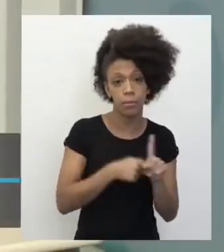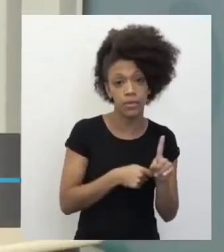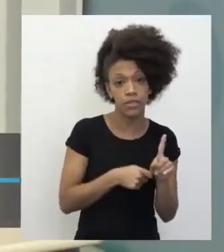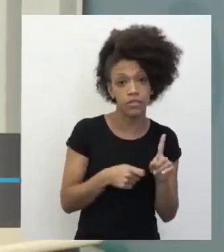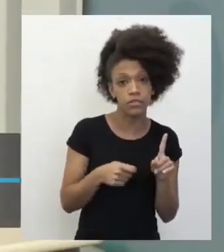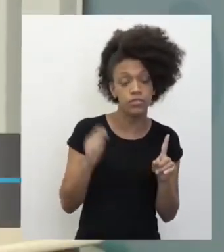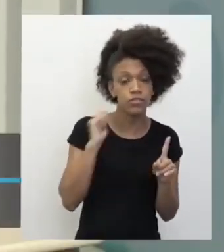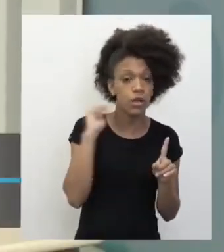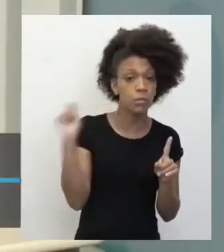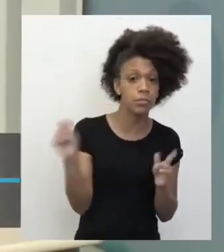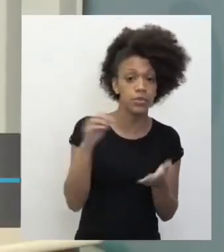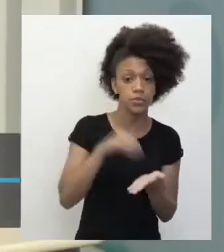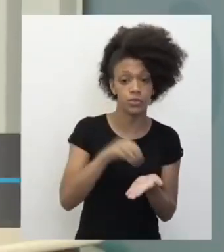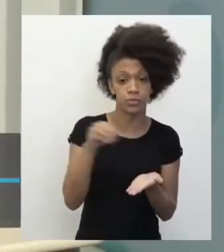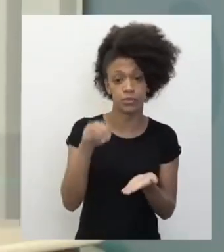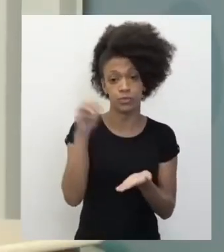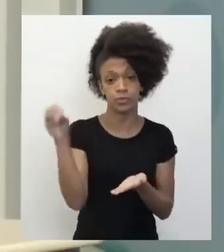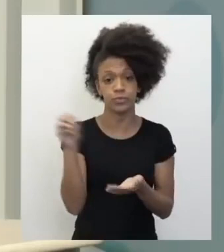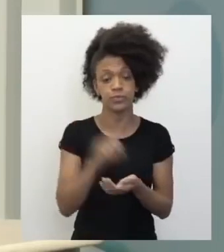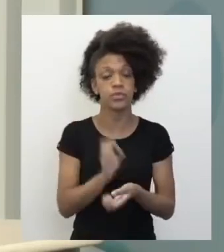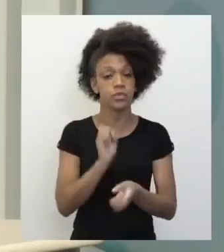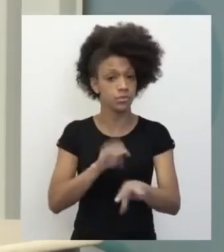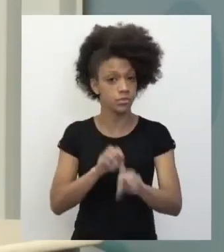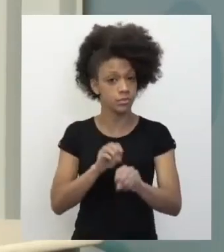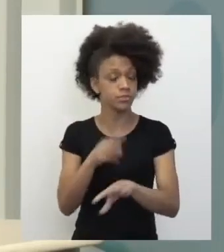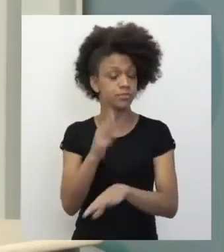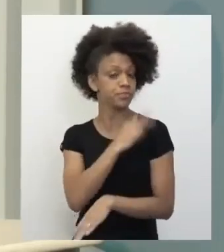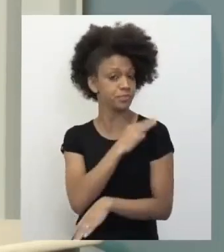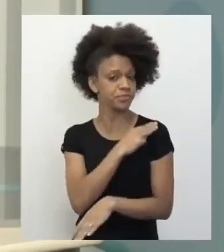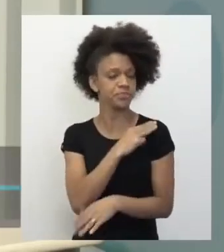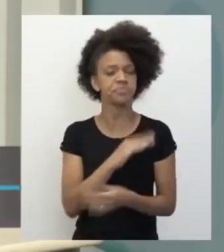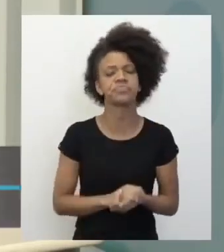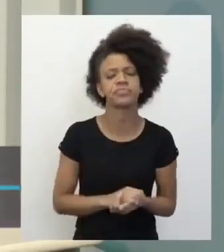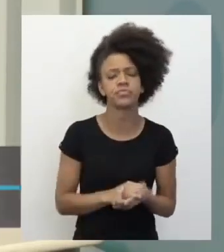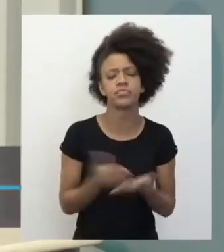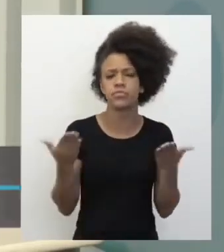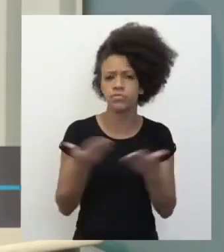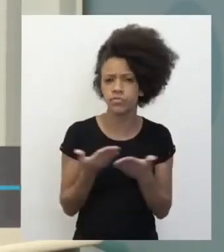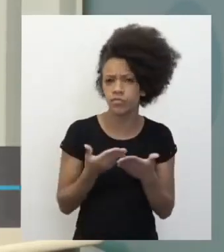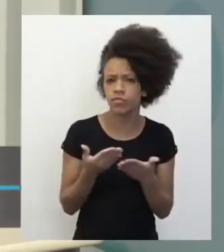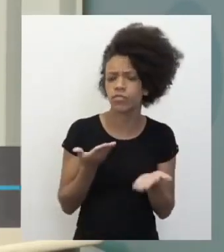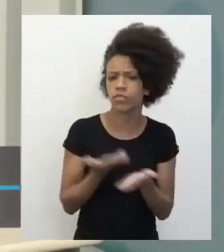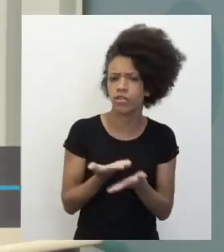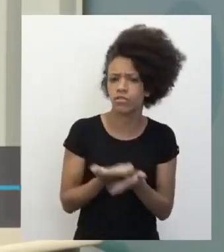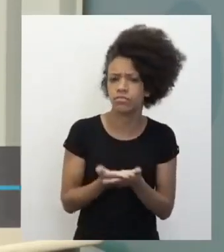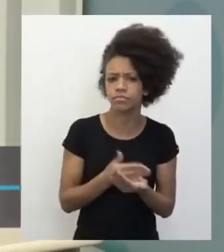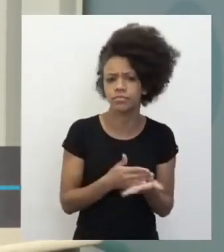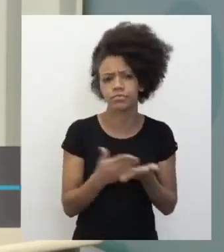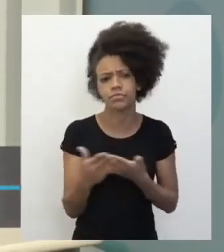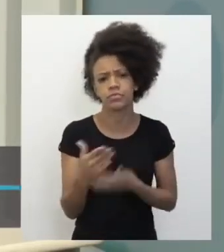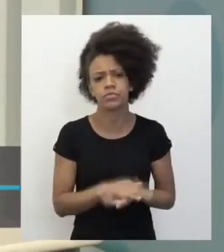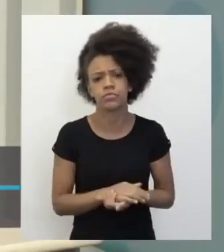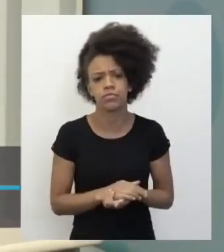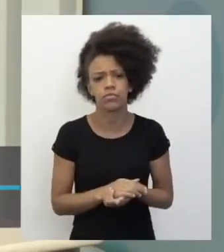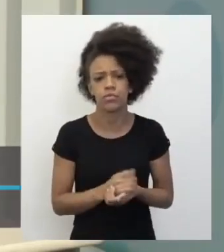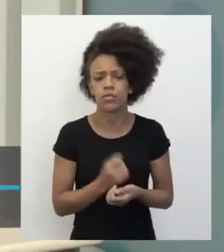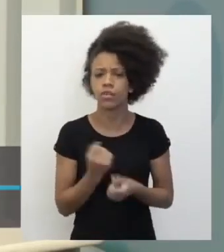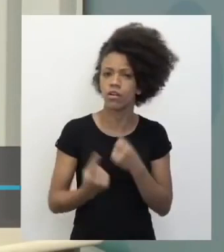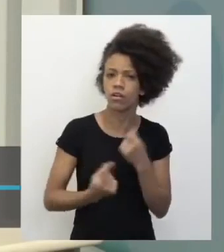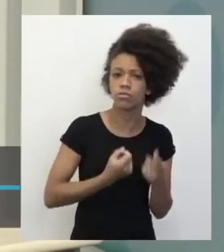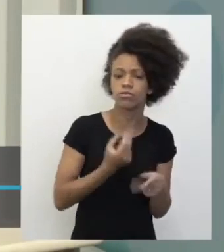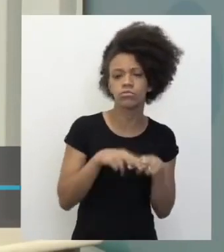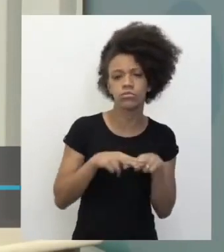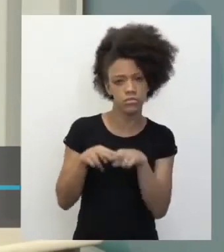vocês no Centro de Mídias com as aulas do ensino médio. Hoje é uma aula que a gente começa a retomar alguns